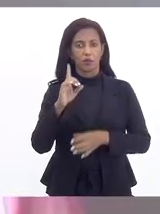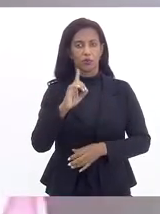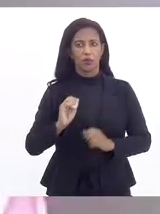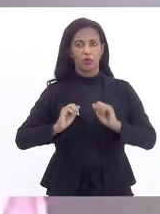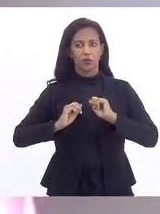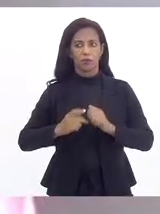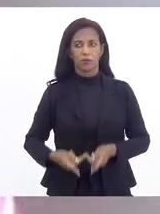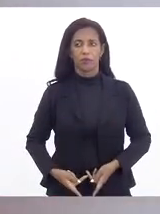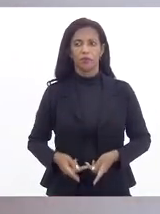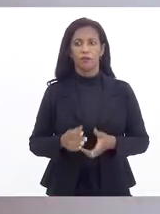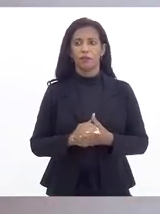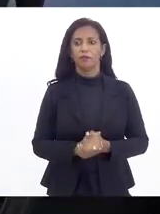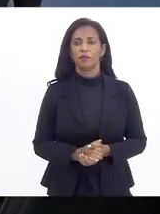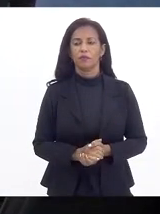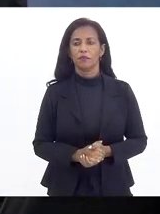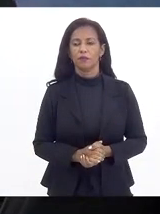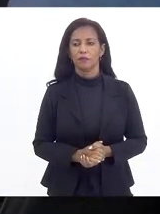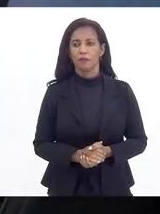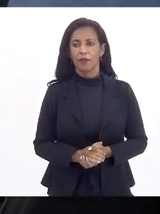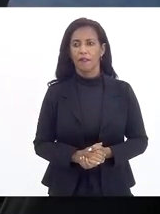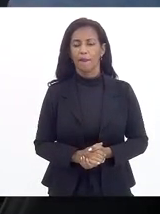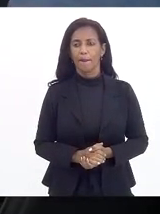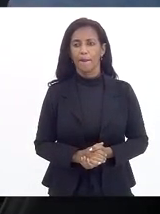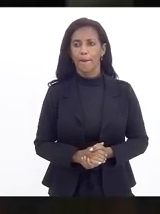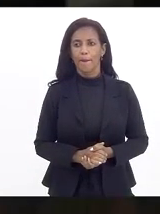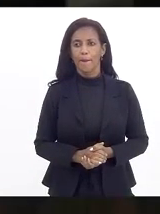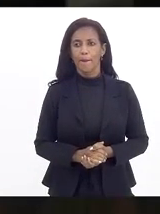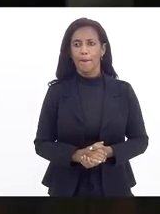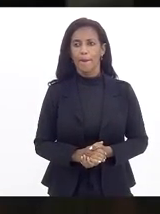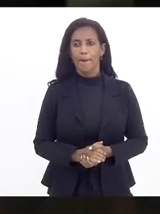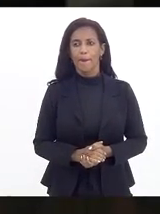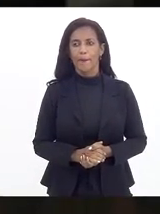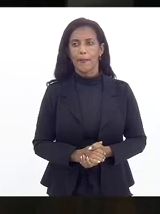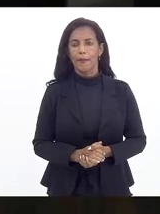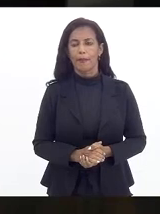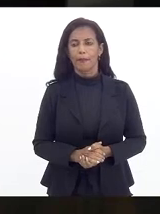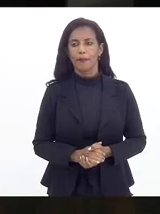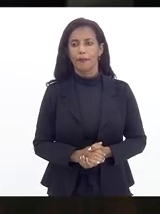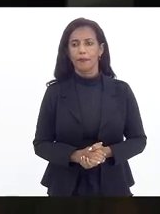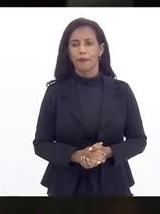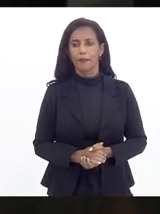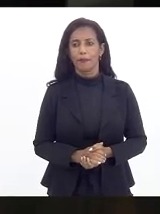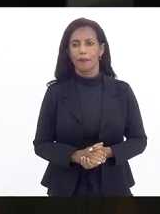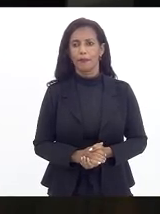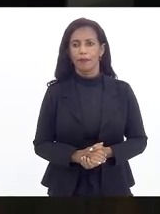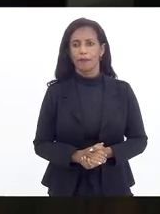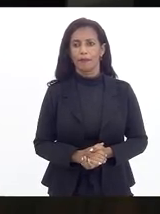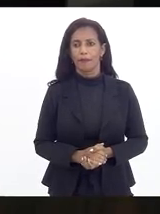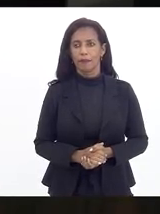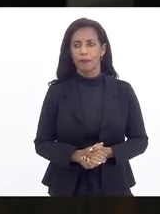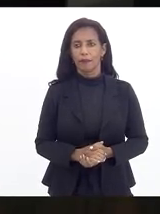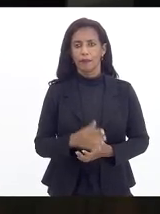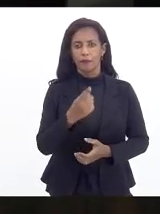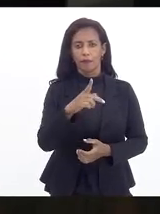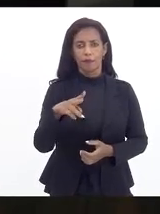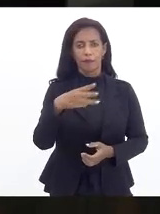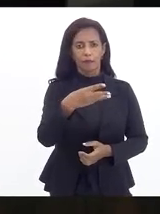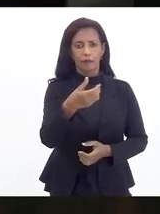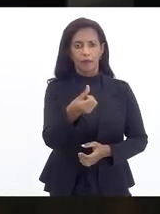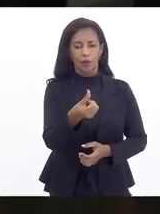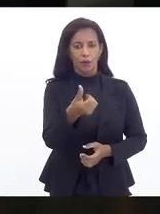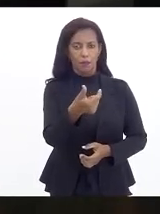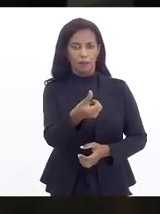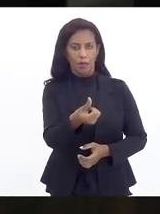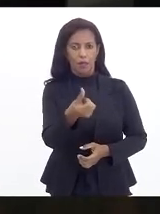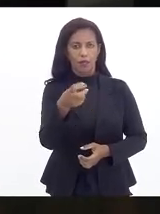Humanos. Ok. Presidente, se defere o pedido de Vossa Excelência. Projeto de lei 3165 de